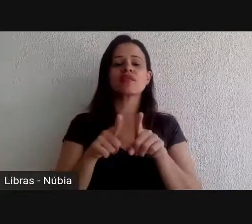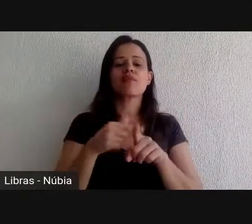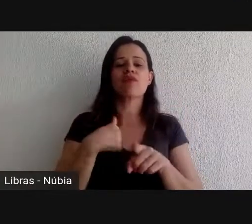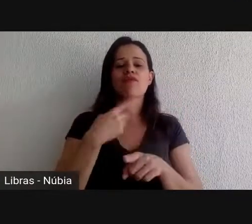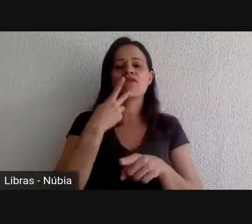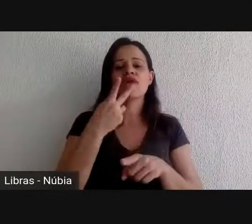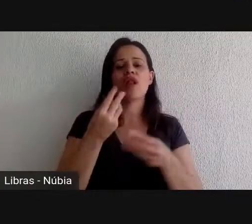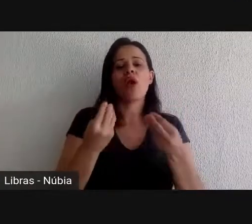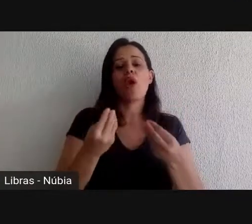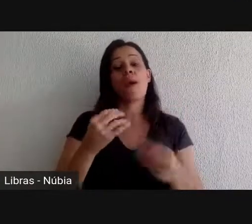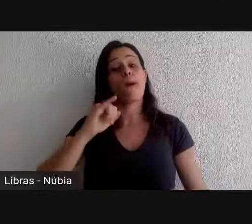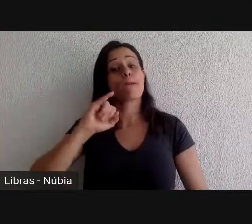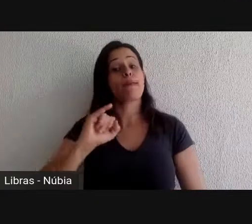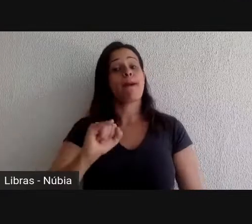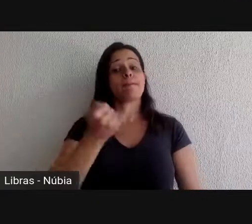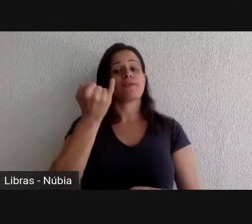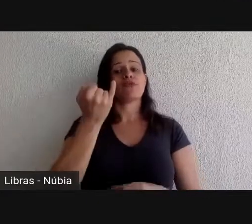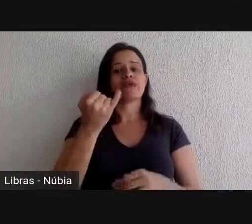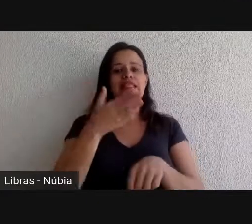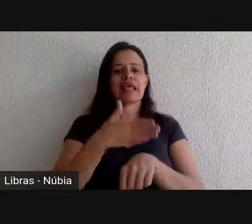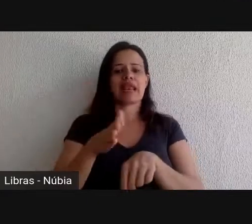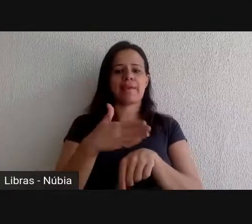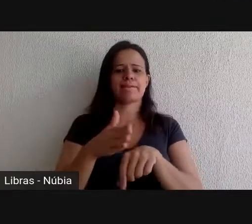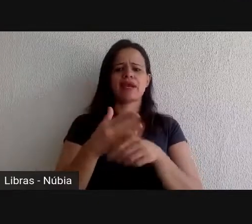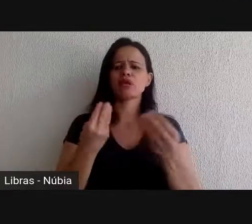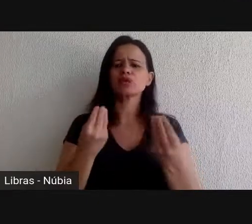conseguir aproveitar isso na prática.